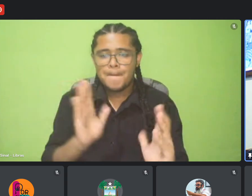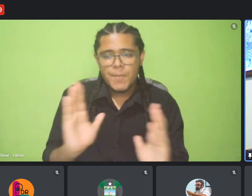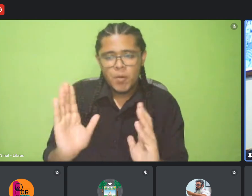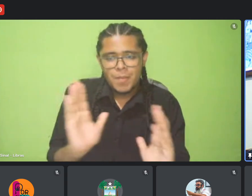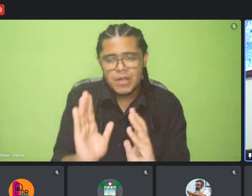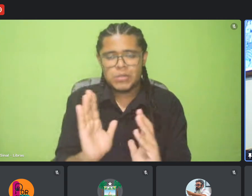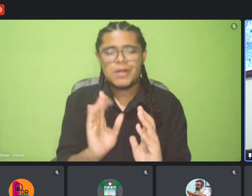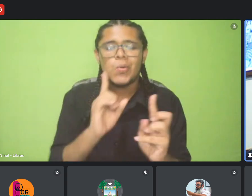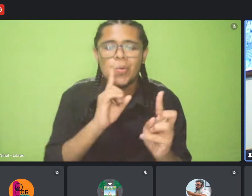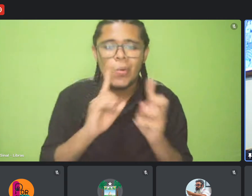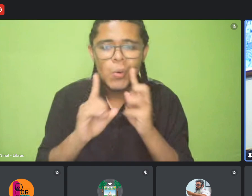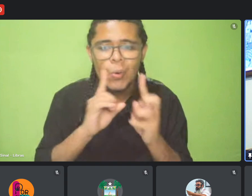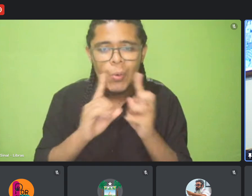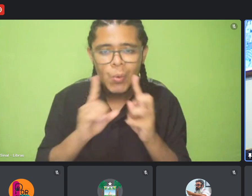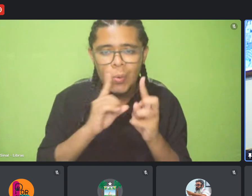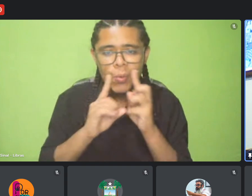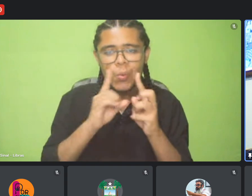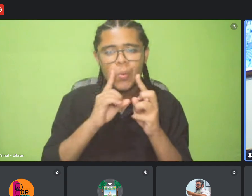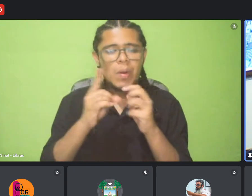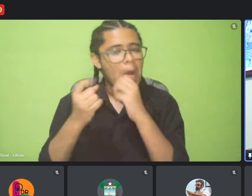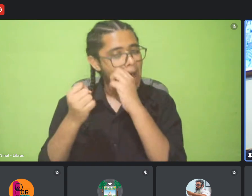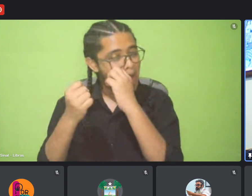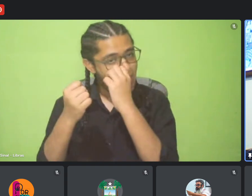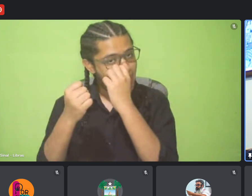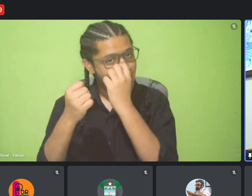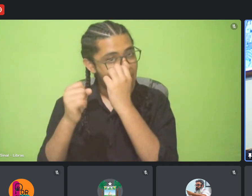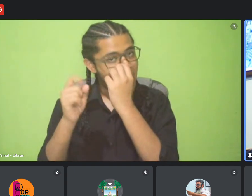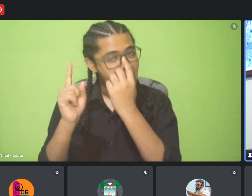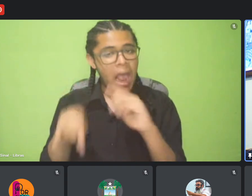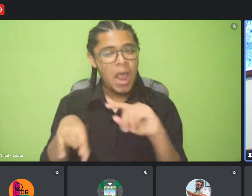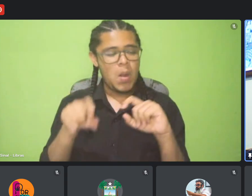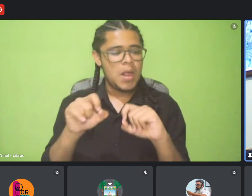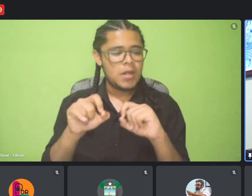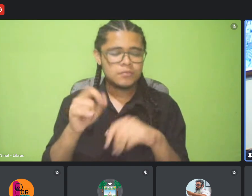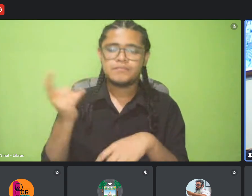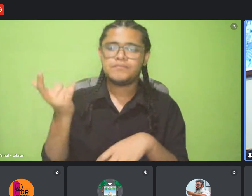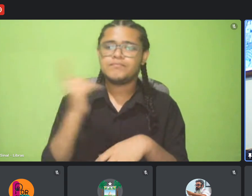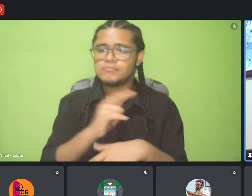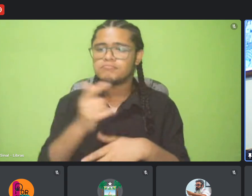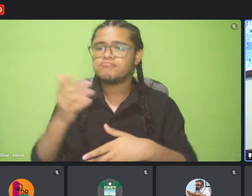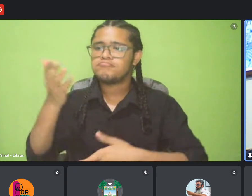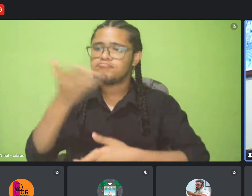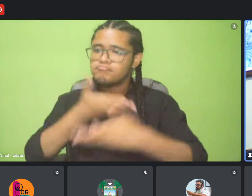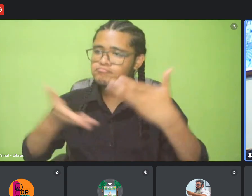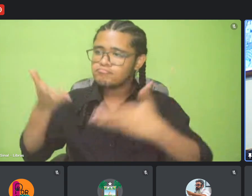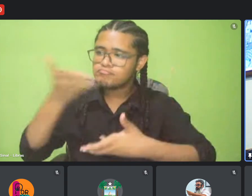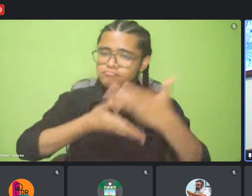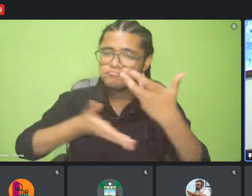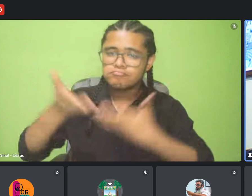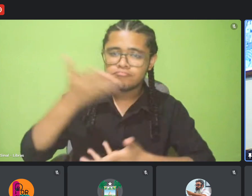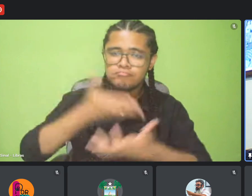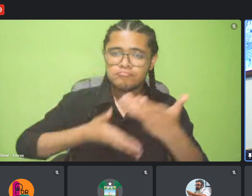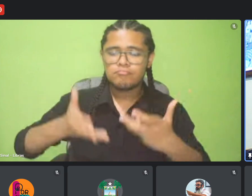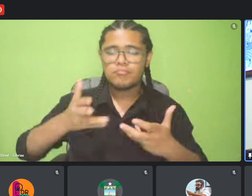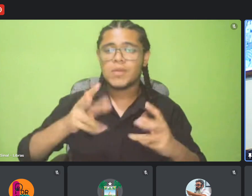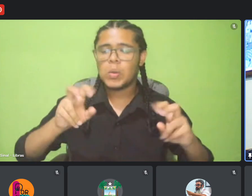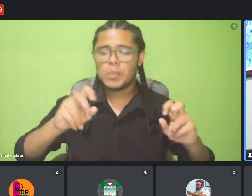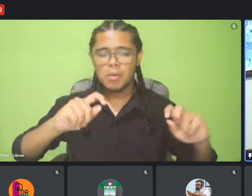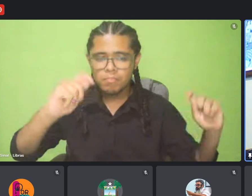nesse momento é para harmonizarmos quanto a essas possibilidades